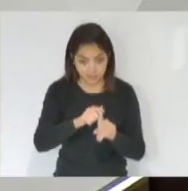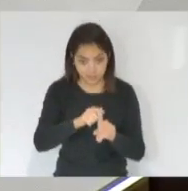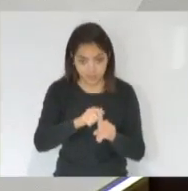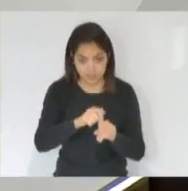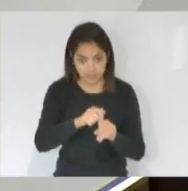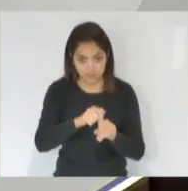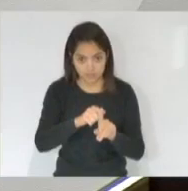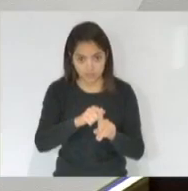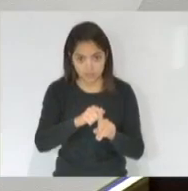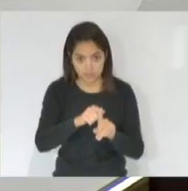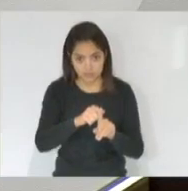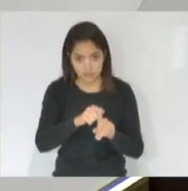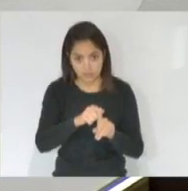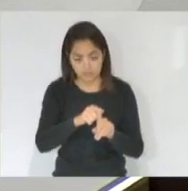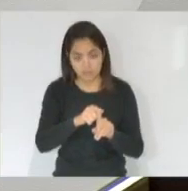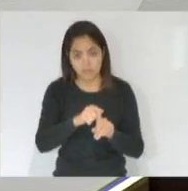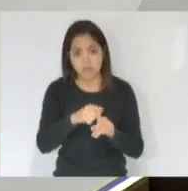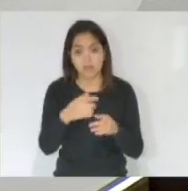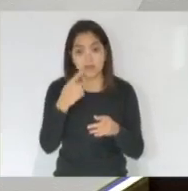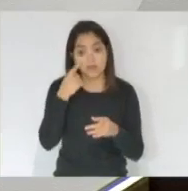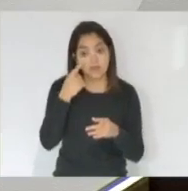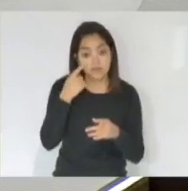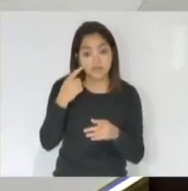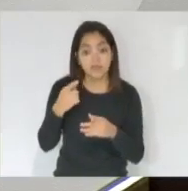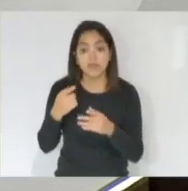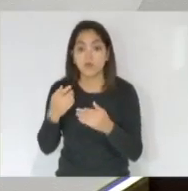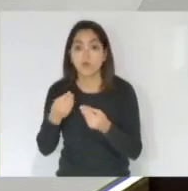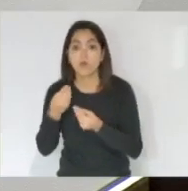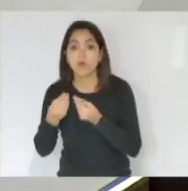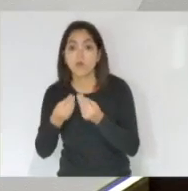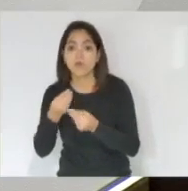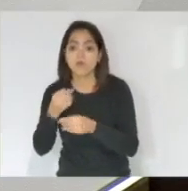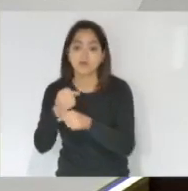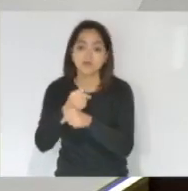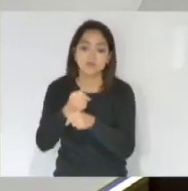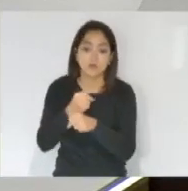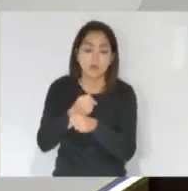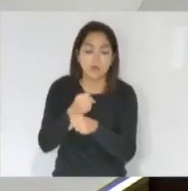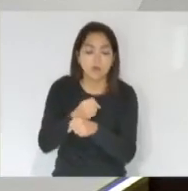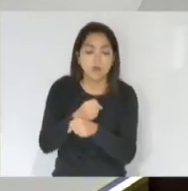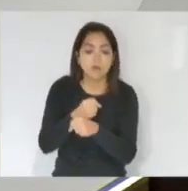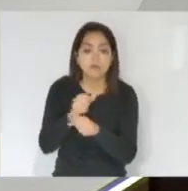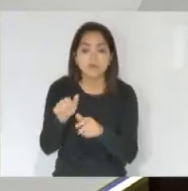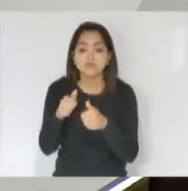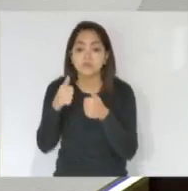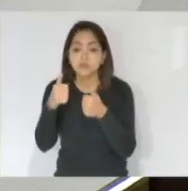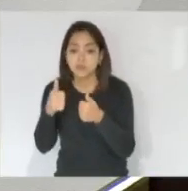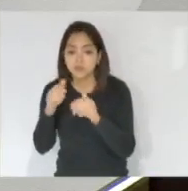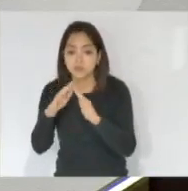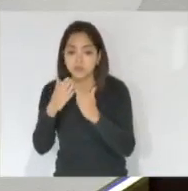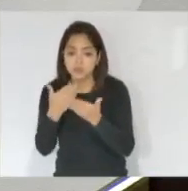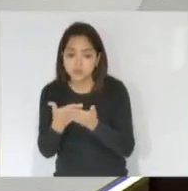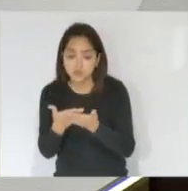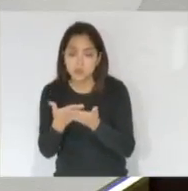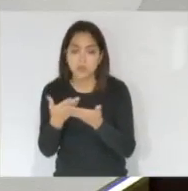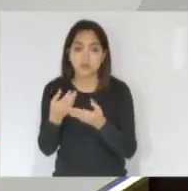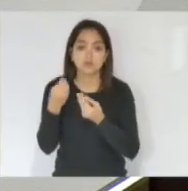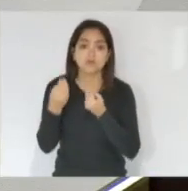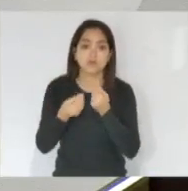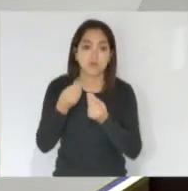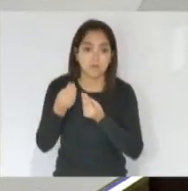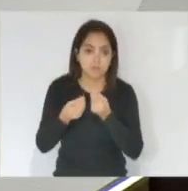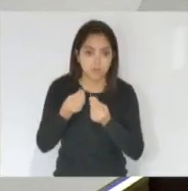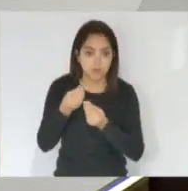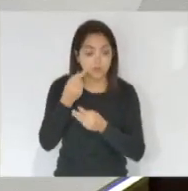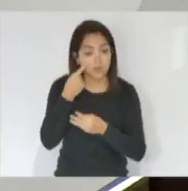ter que ver obra nas estradas de Santa Catarina, vamos ter que ver melhoria nas escolas dos catarinenses, vamos ter que